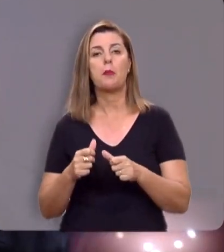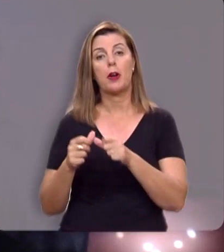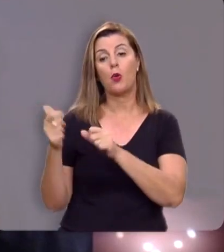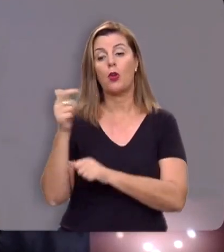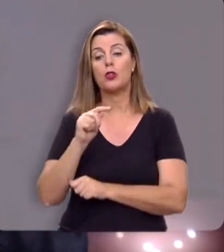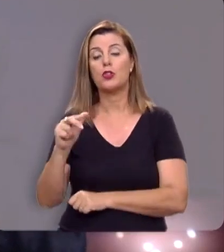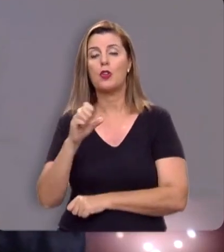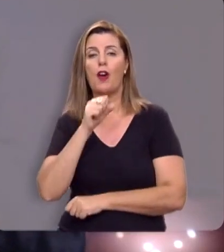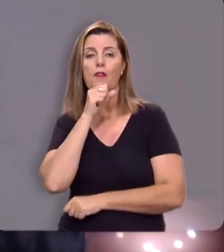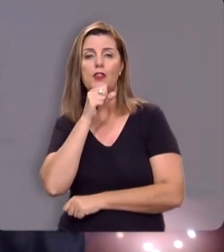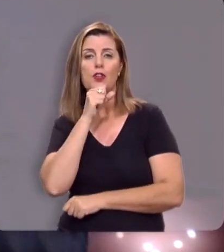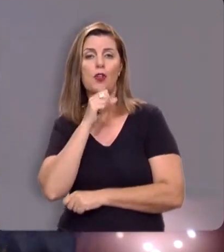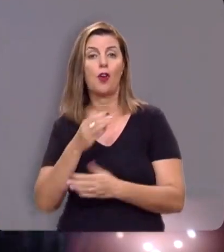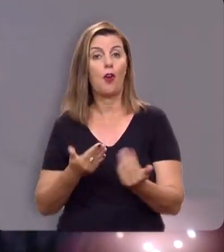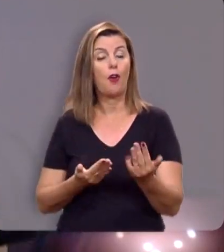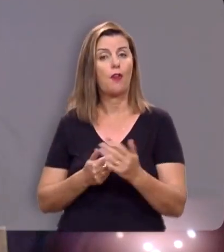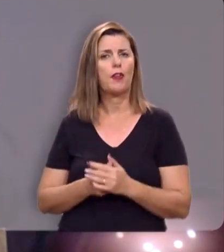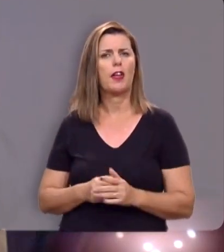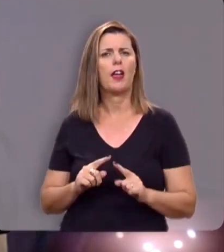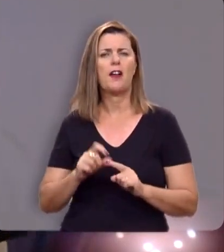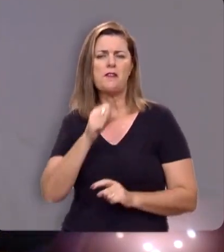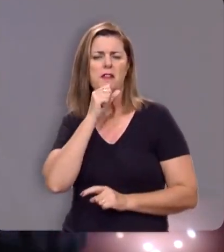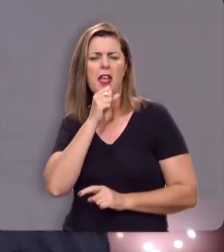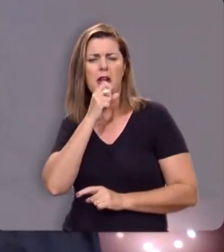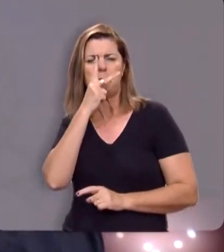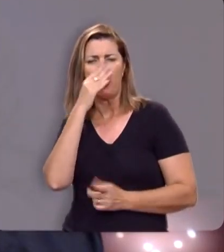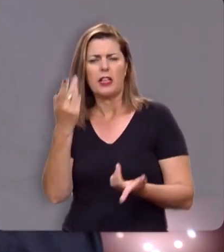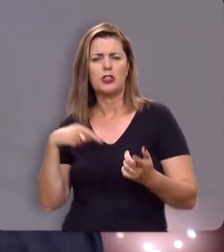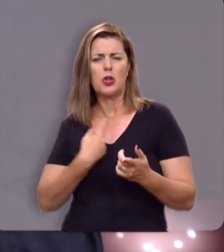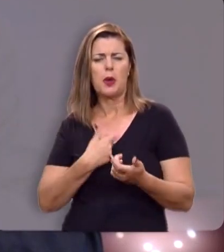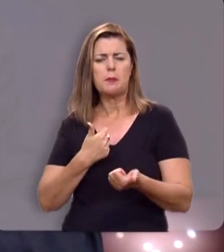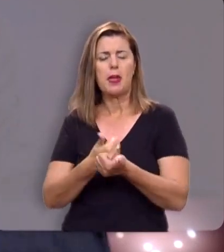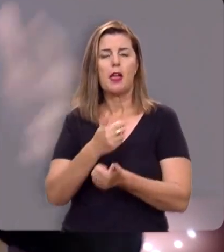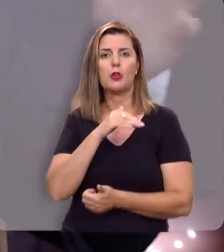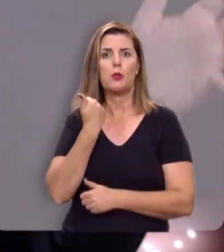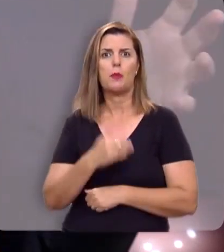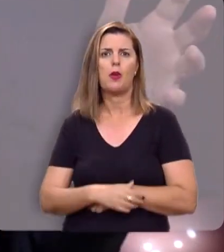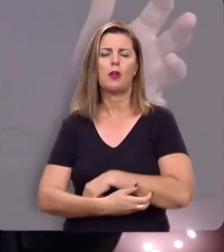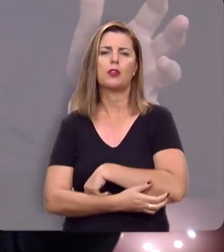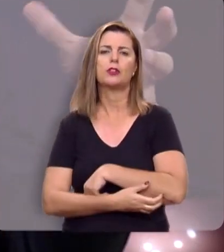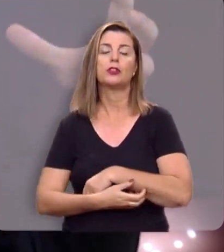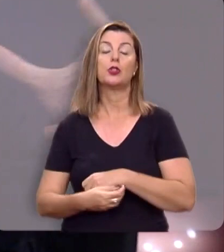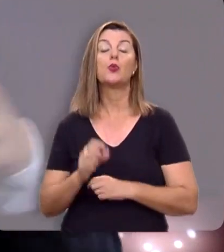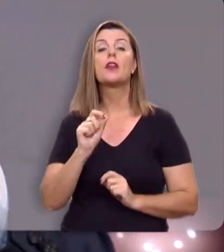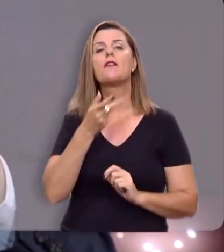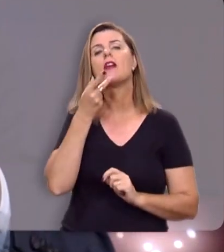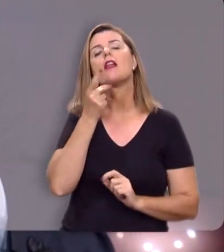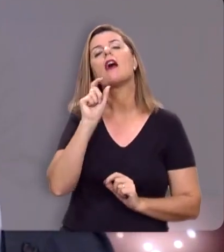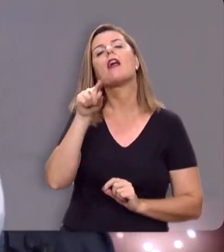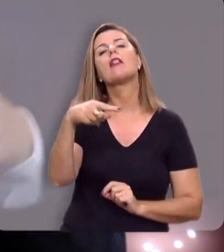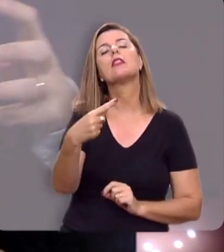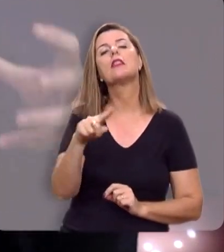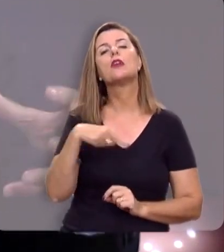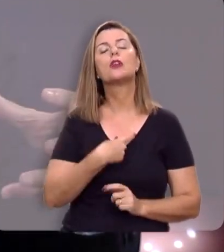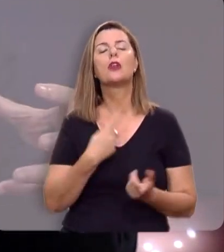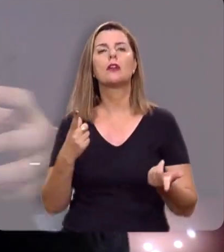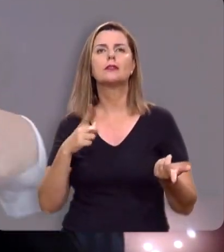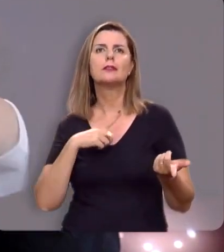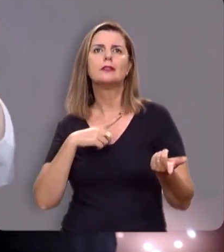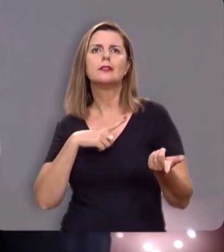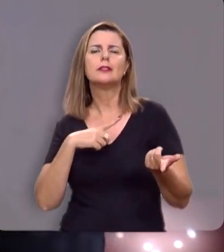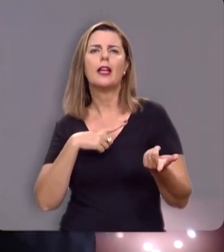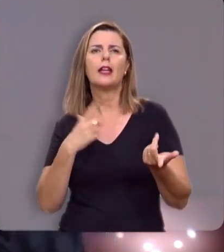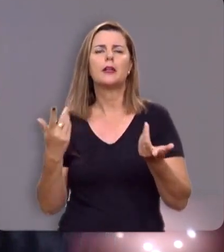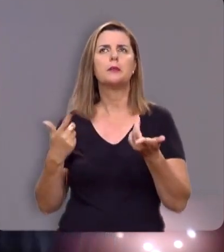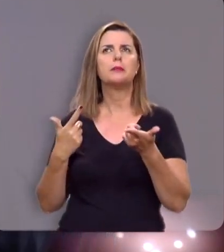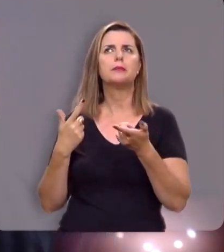porque a velhice para nós nos faz perceber que estamos nos aproximando da morte. O que dizer então quando nós temos que lidar